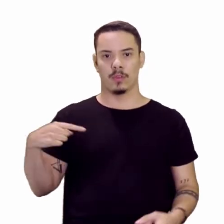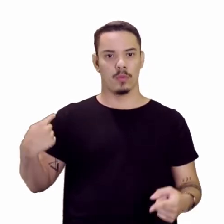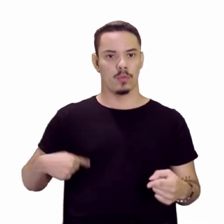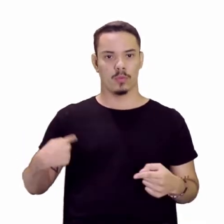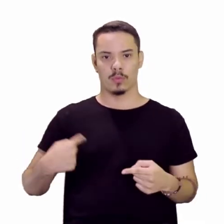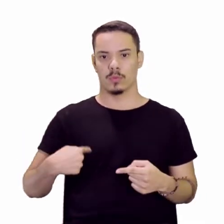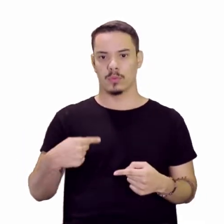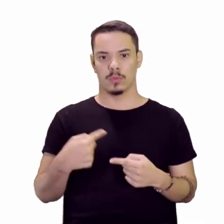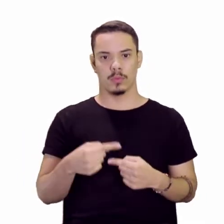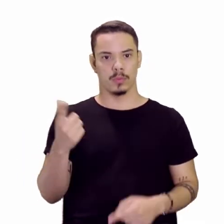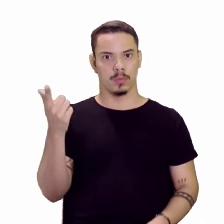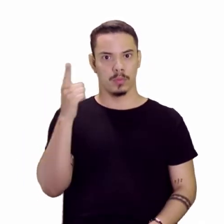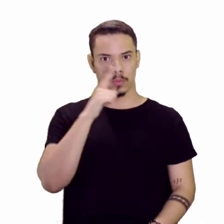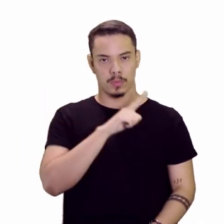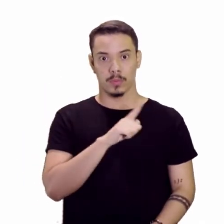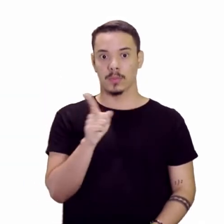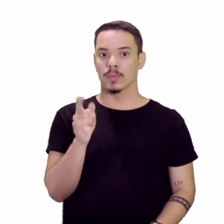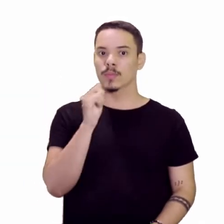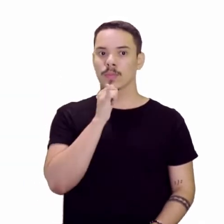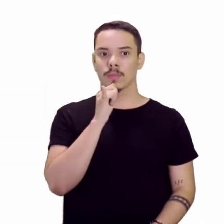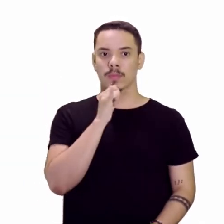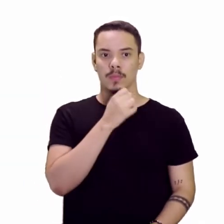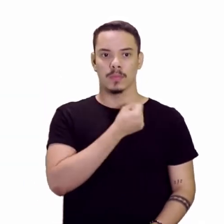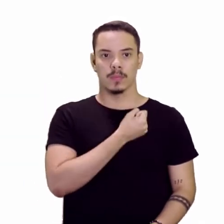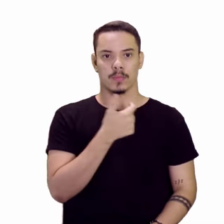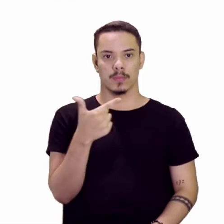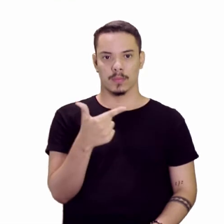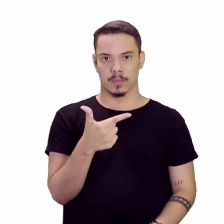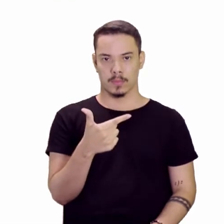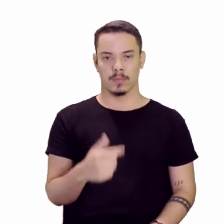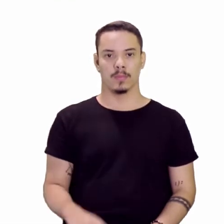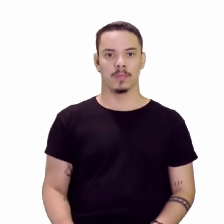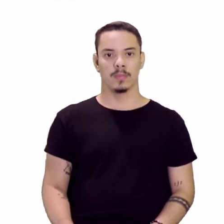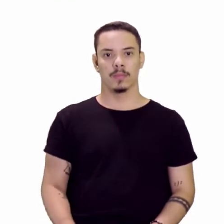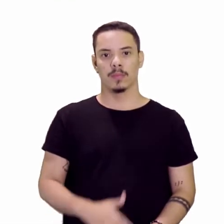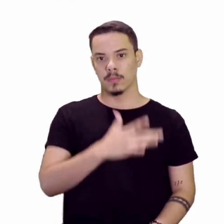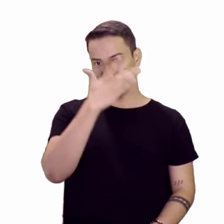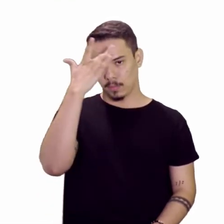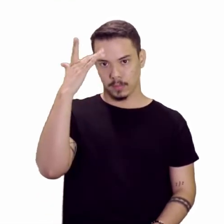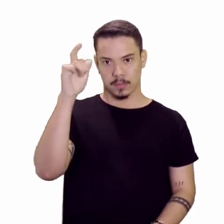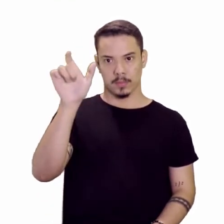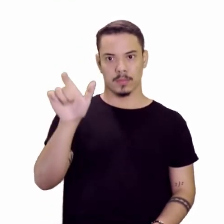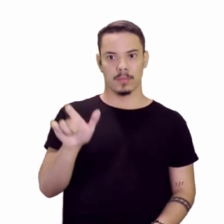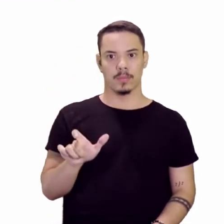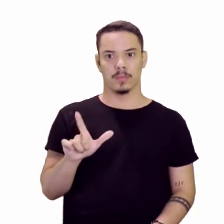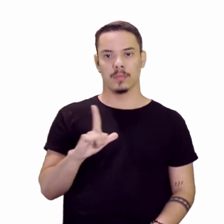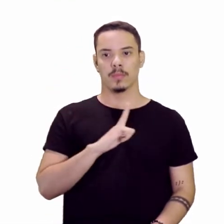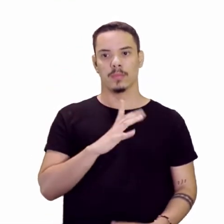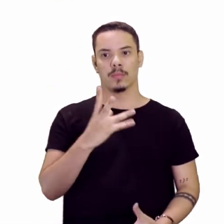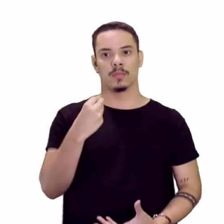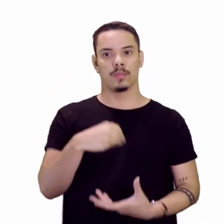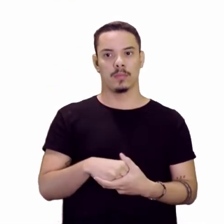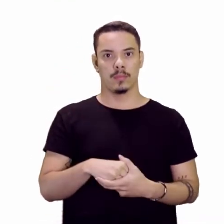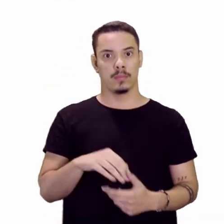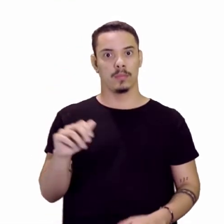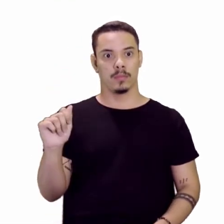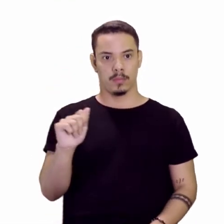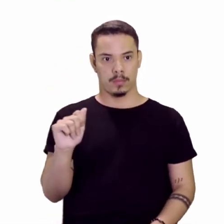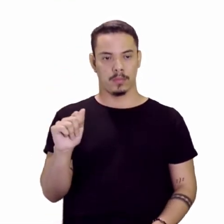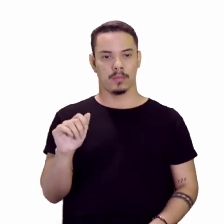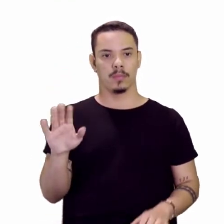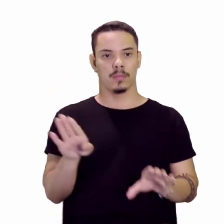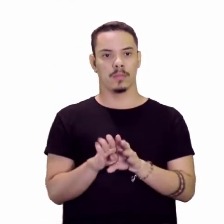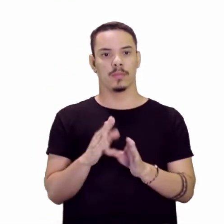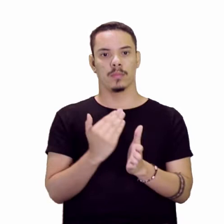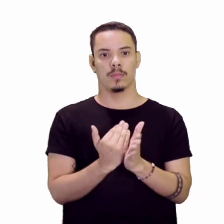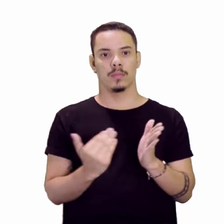recuperar, certo? Olha ali o exemplo 2, ó. Ó, uma pessoa no alto de um edifício, que é um ponto A, e a